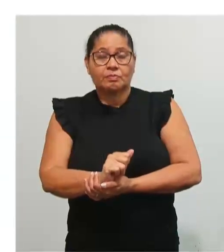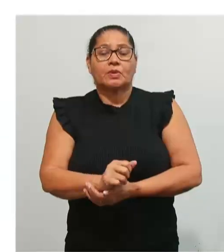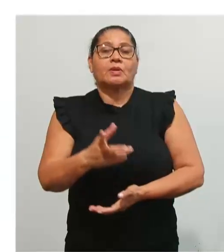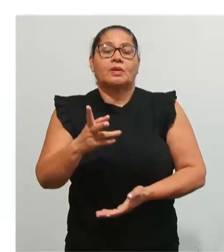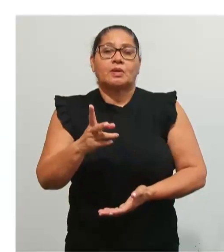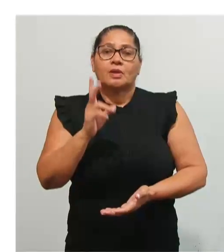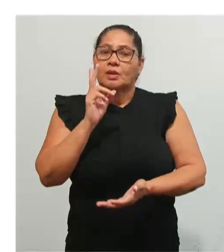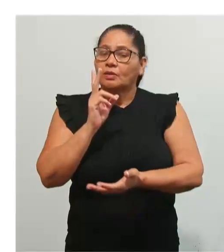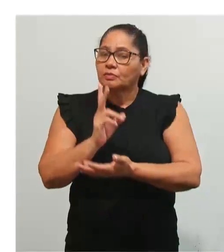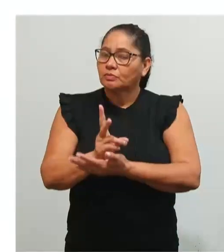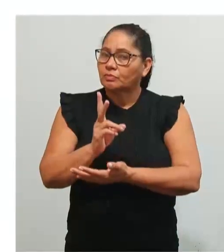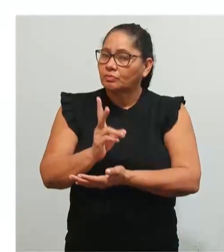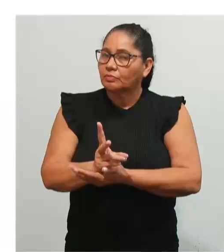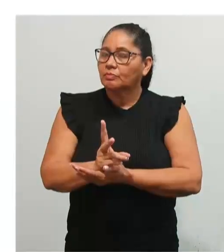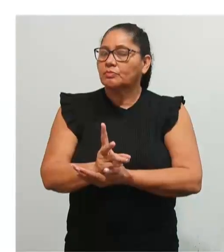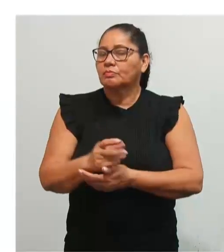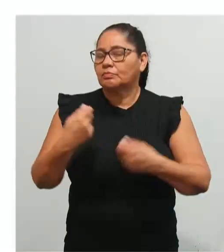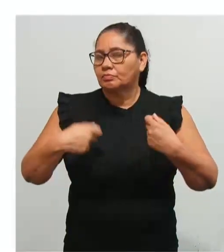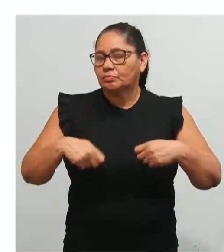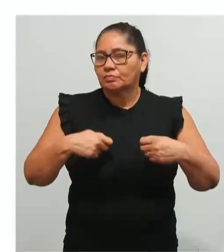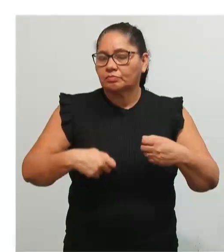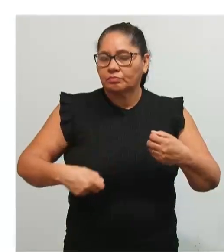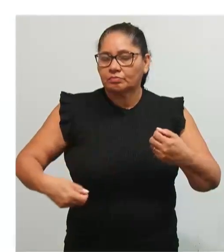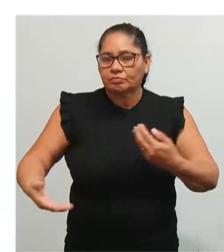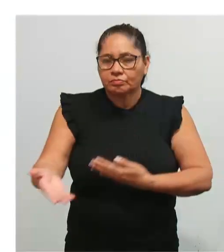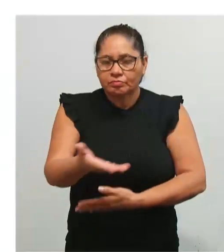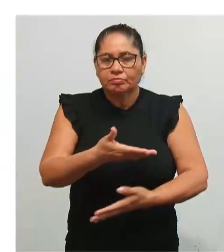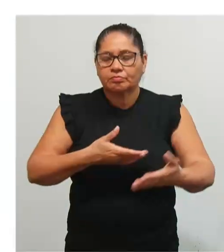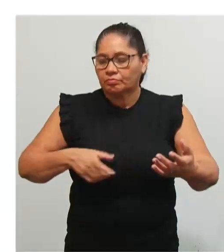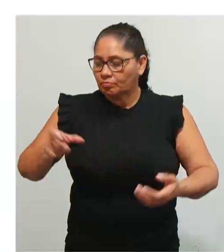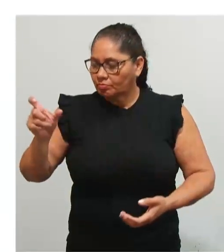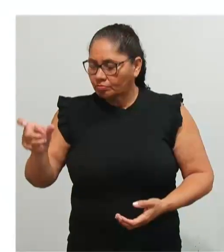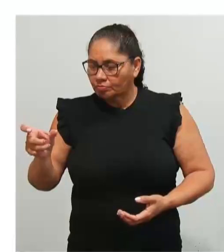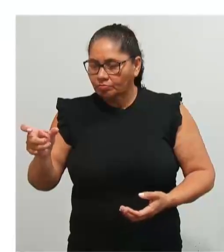permanente, que exige a participação proativa de todos os atores